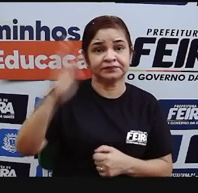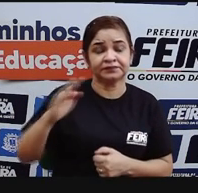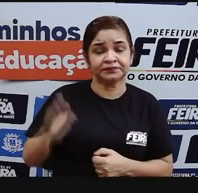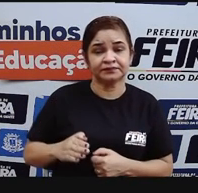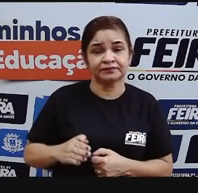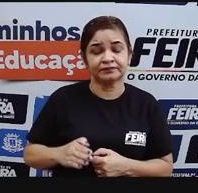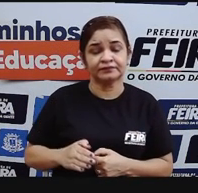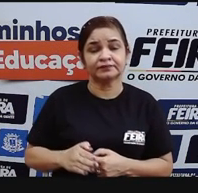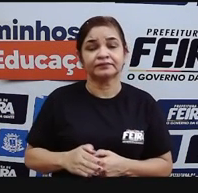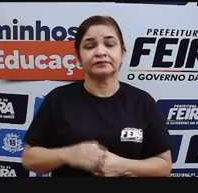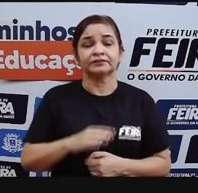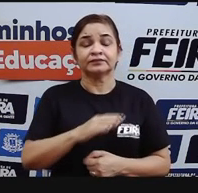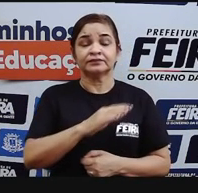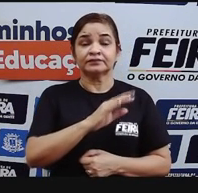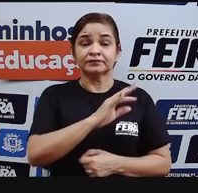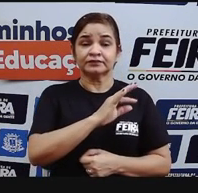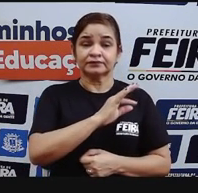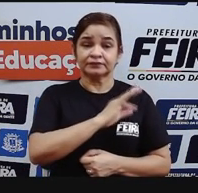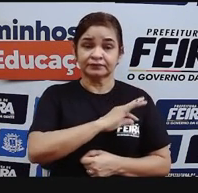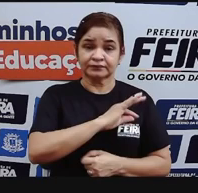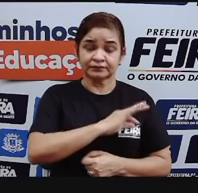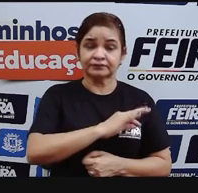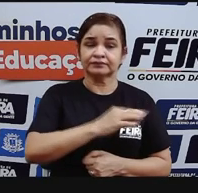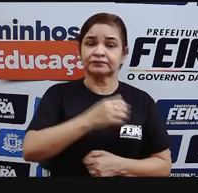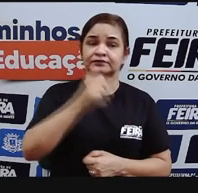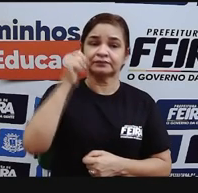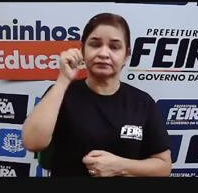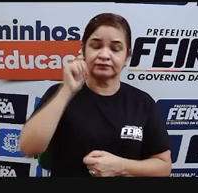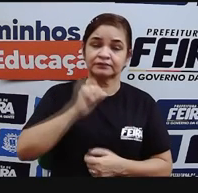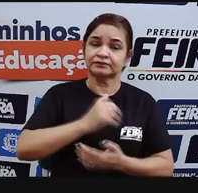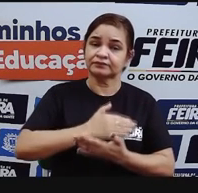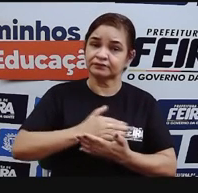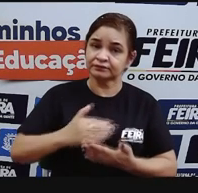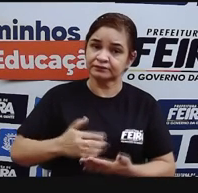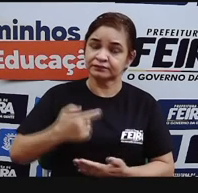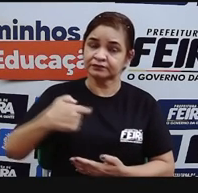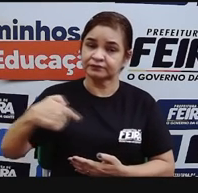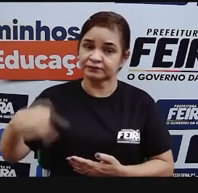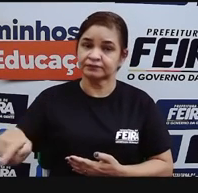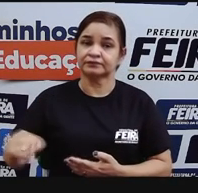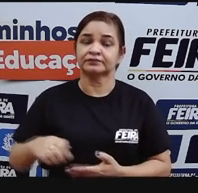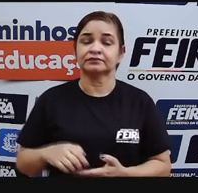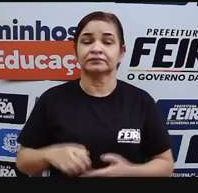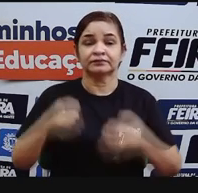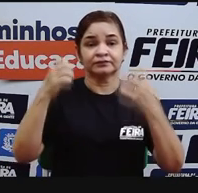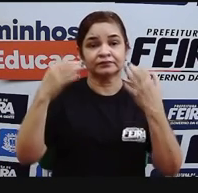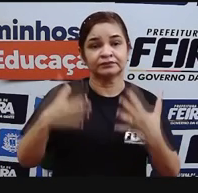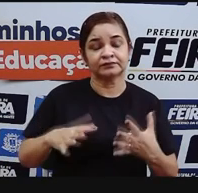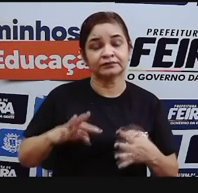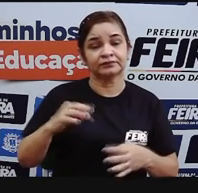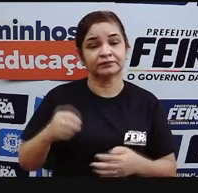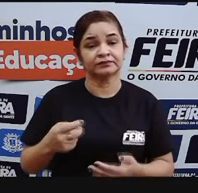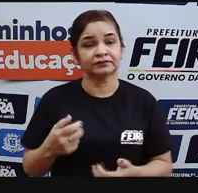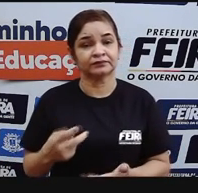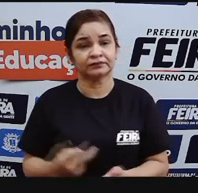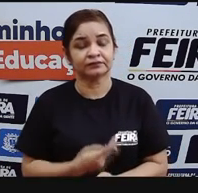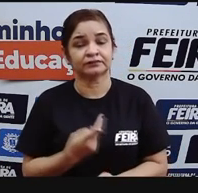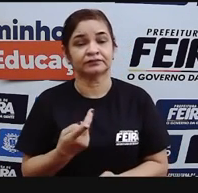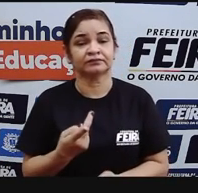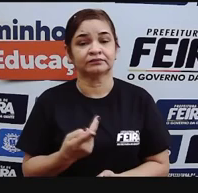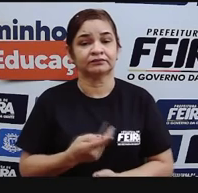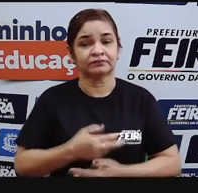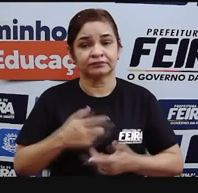denúncias aumentaram de 2009 para 2016, como vocês podem observar aí, ó, um tanto